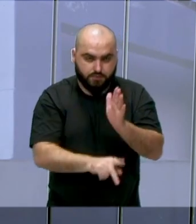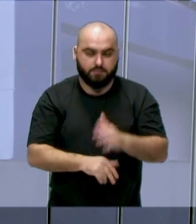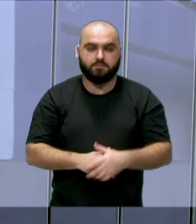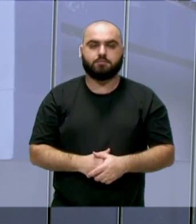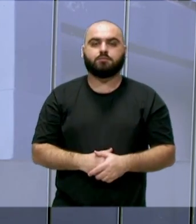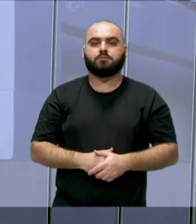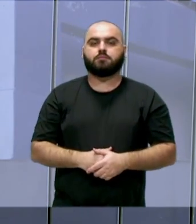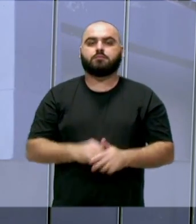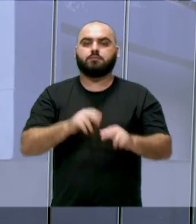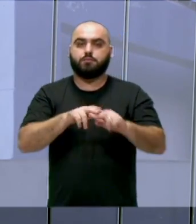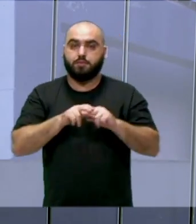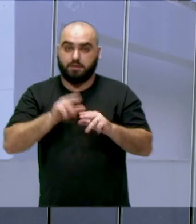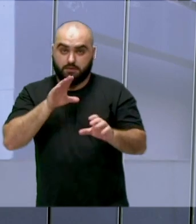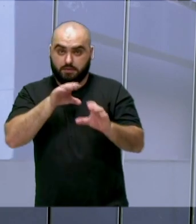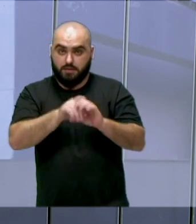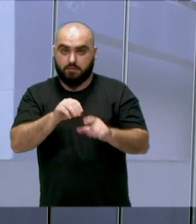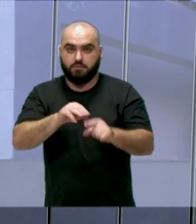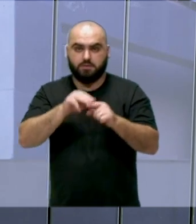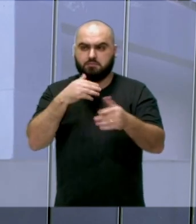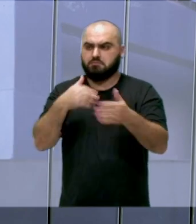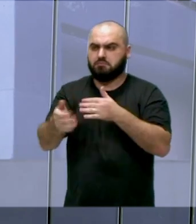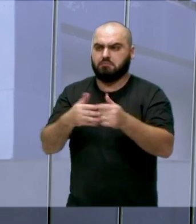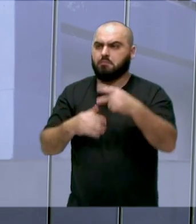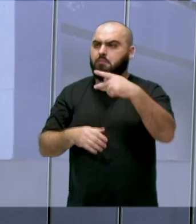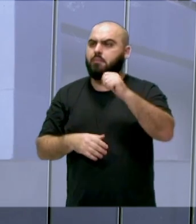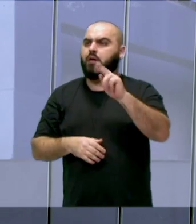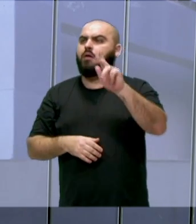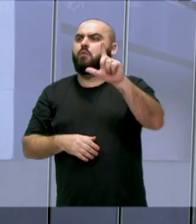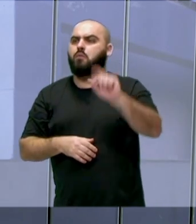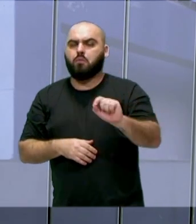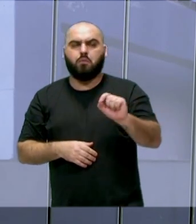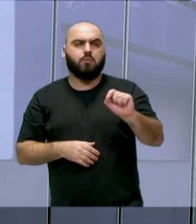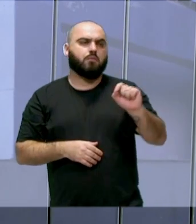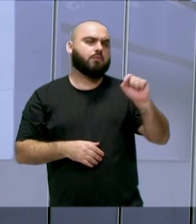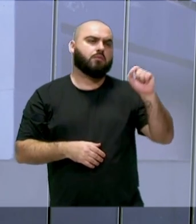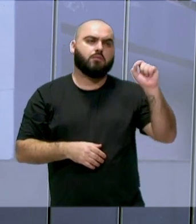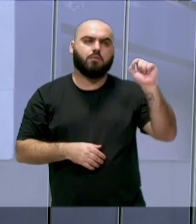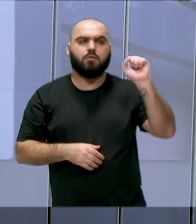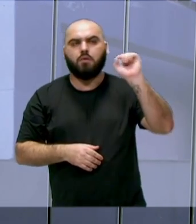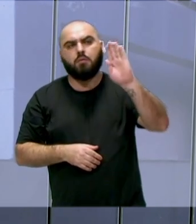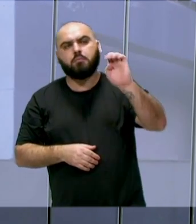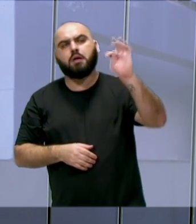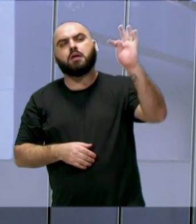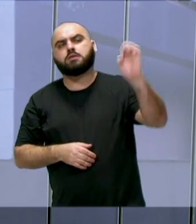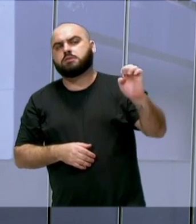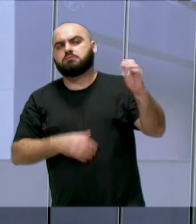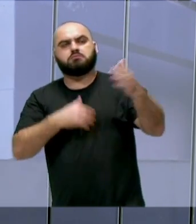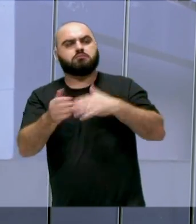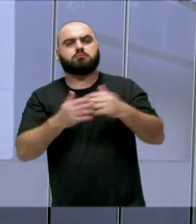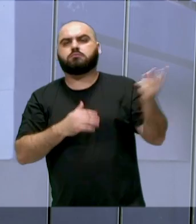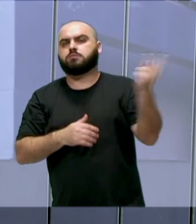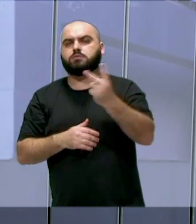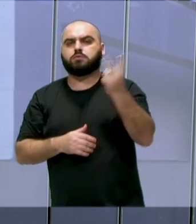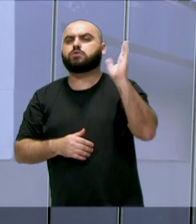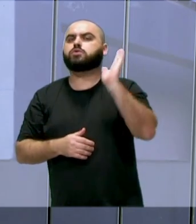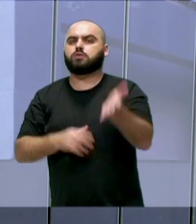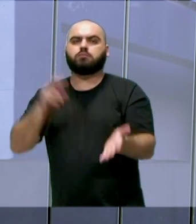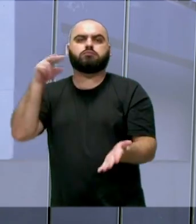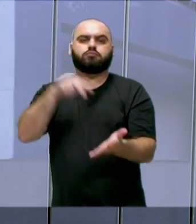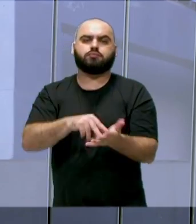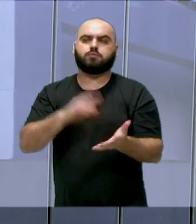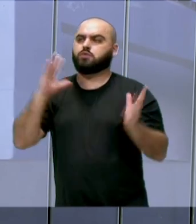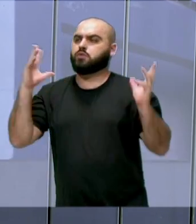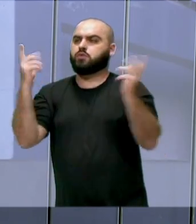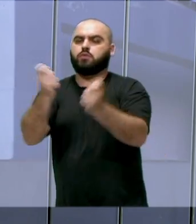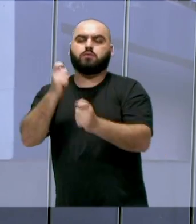dentro do município de Itajaí hoje, independente se foi o Paulo que construiu ou a vereadora Elizabeth, né, ele está consolidado, com voto de